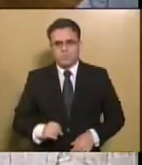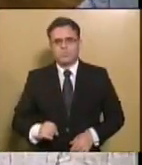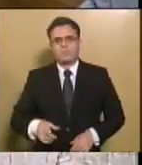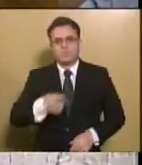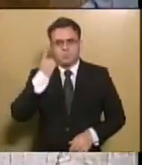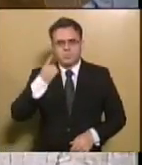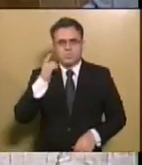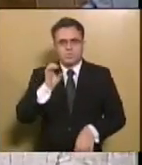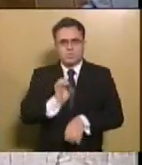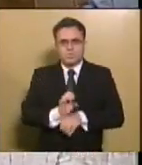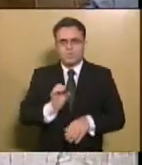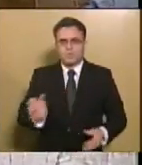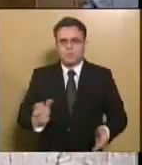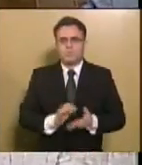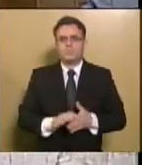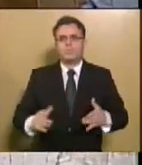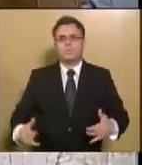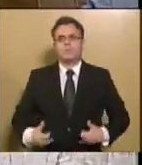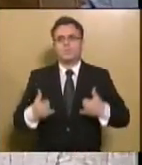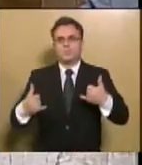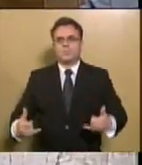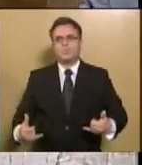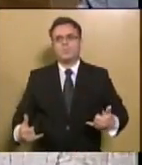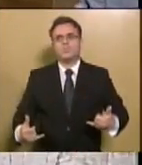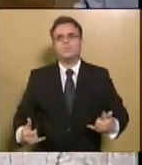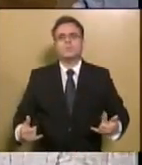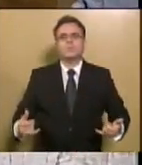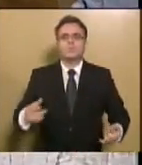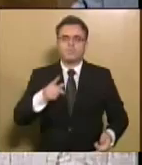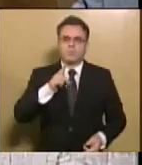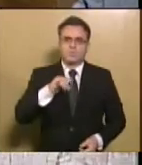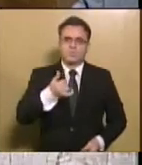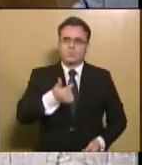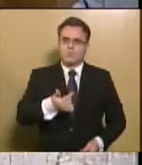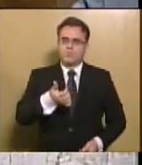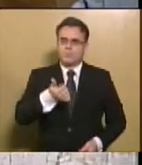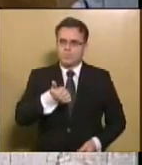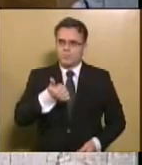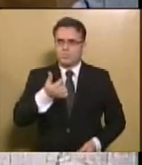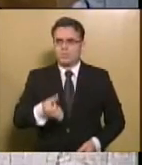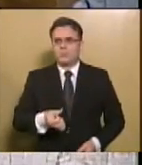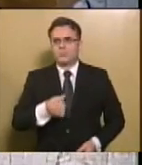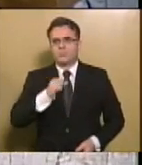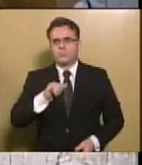estadual, pelo transcurso do seu aniversário, que ocorreu no dia 16 de julho.